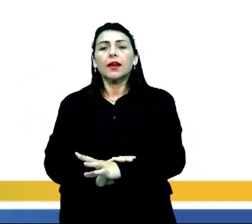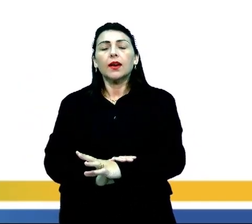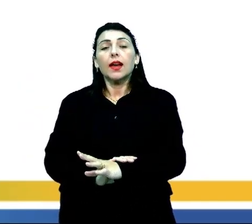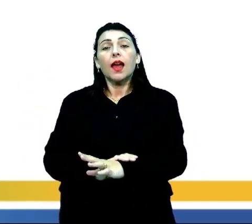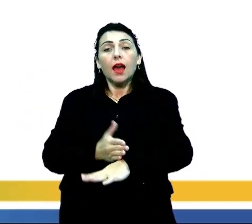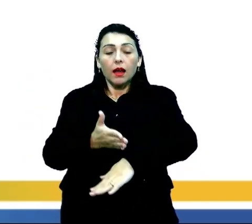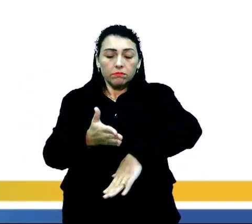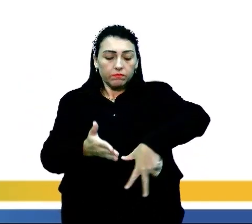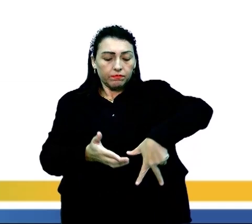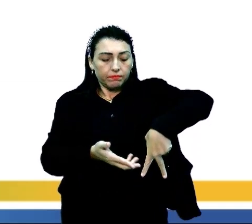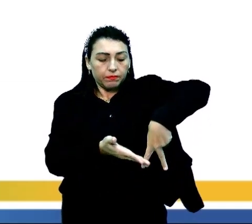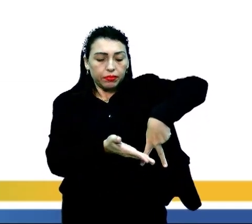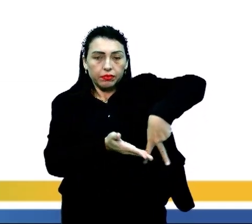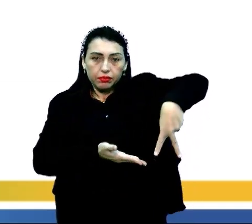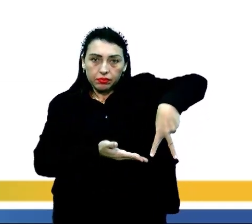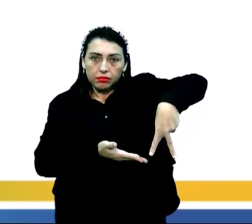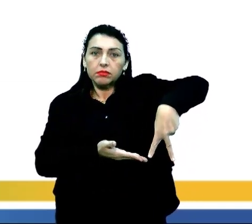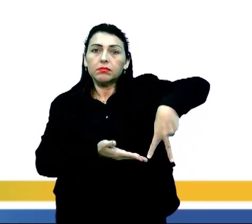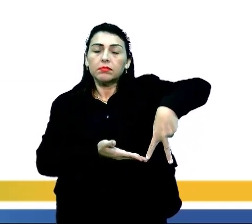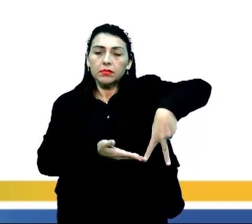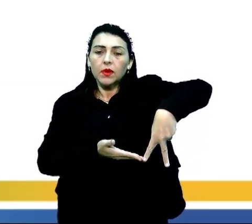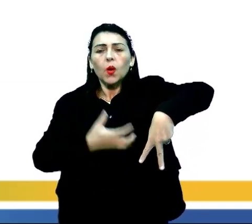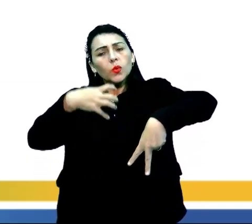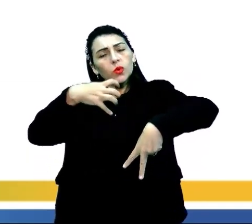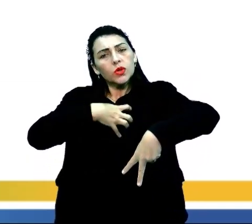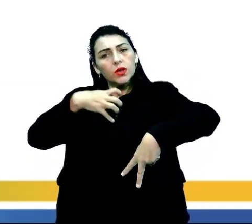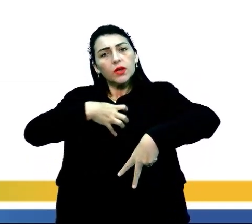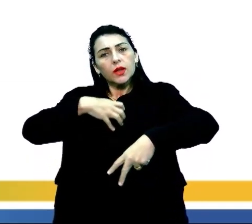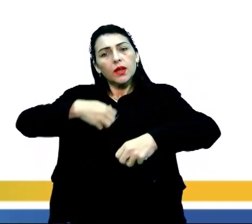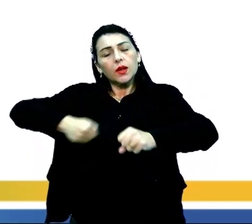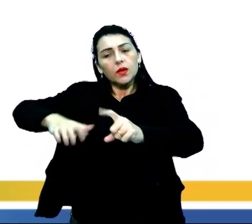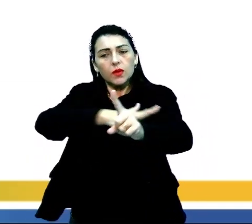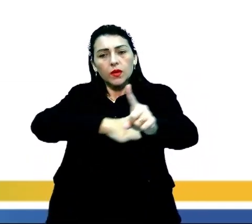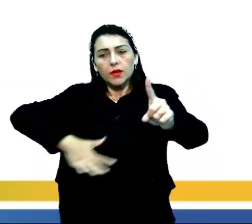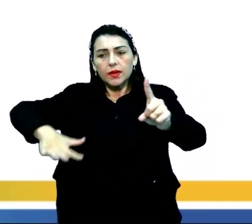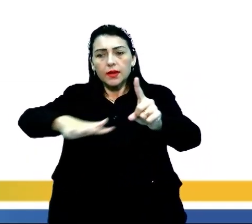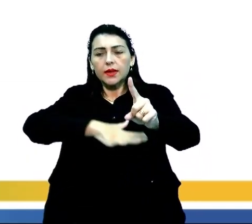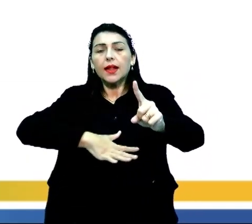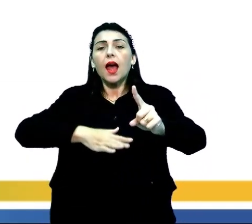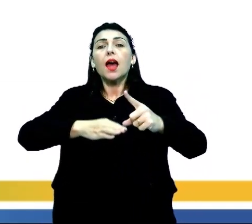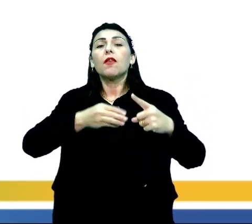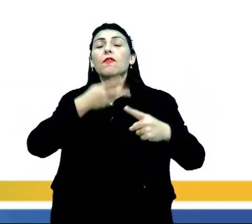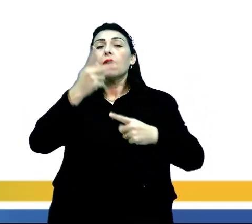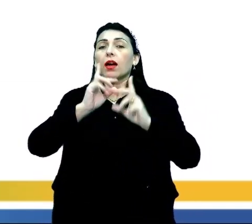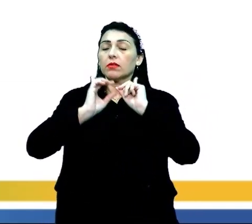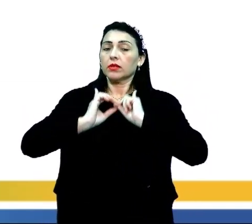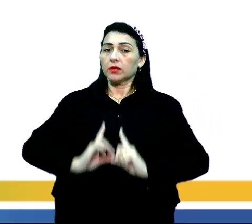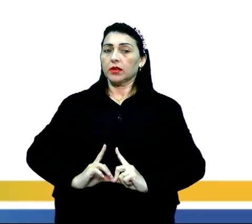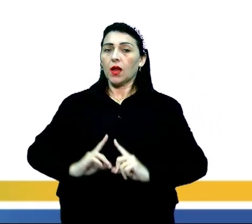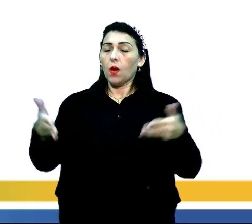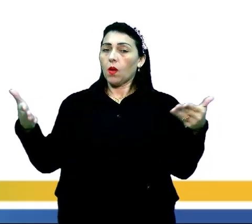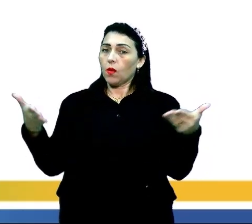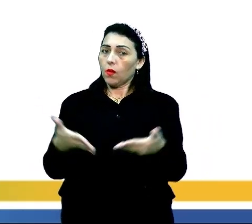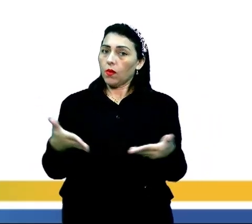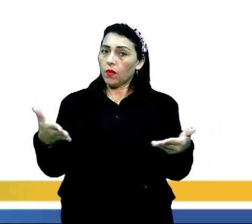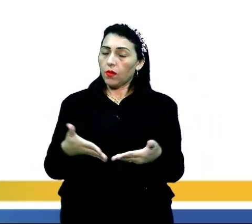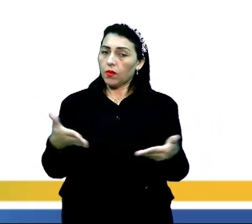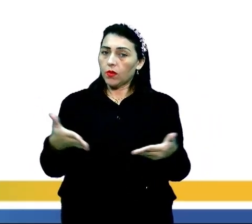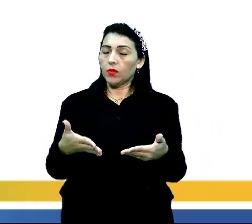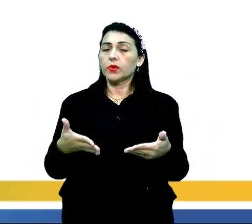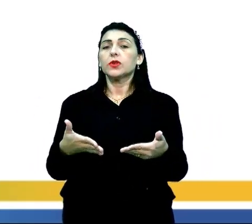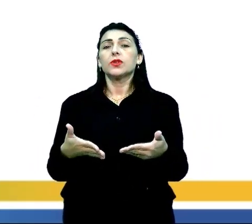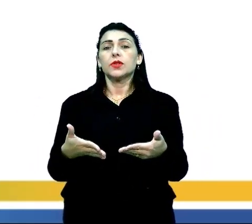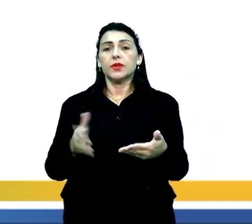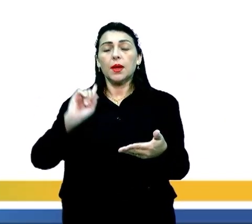era coxa. A maneira como a sociedade brasileira trata os deficientes. Atualmente,